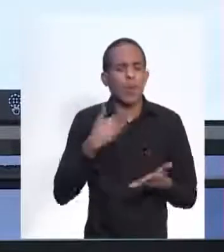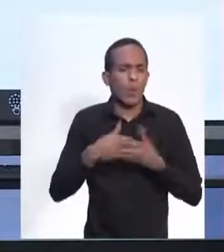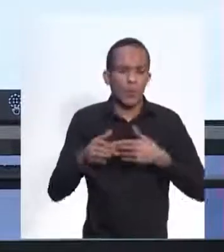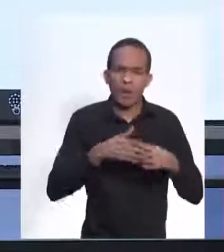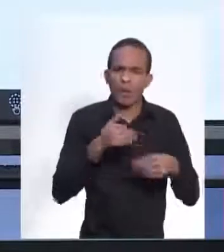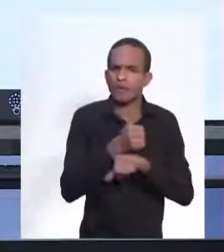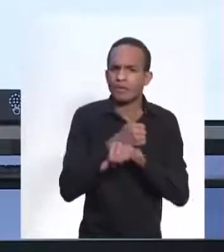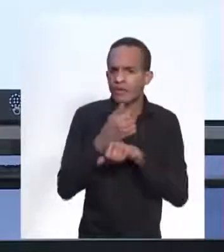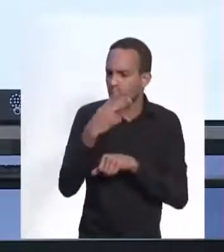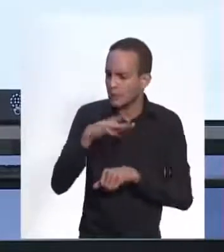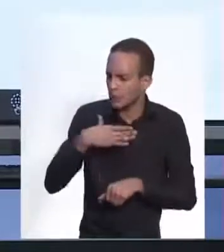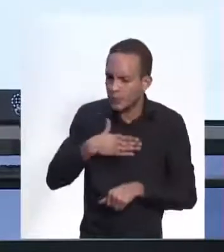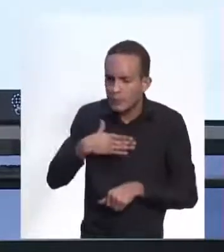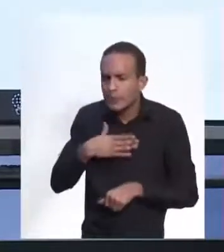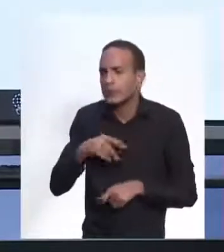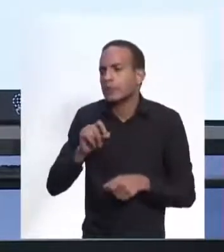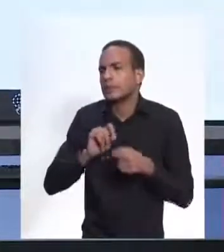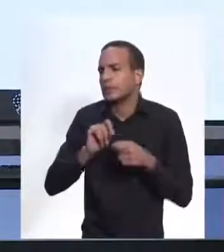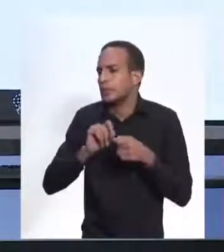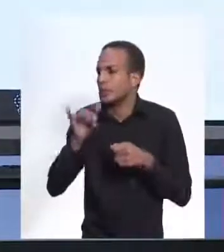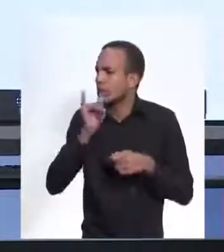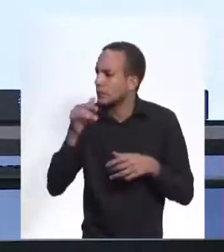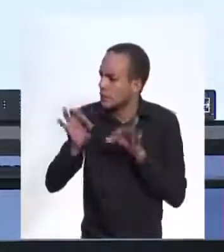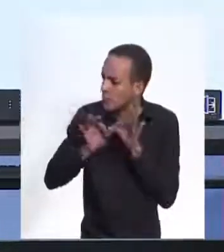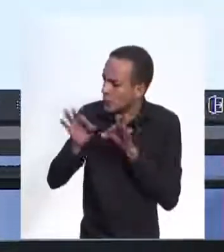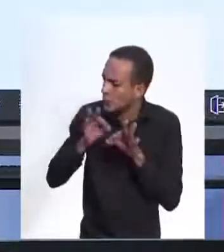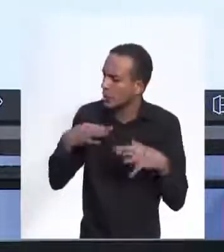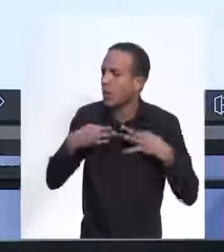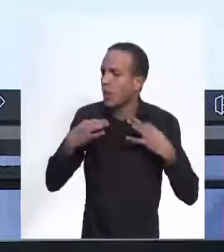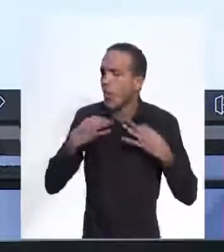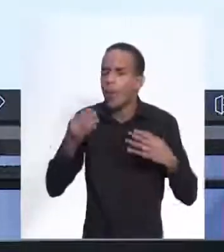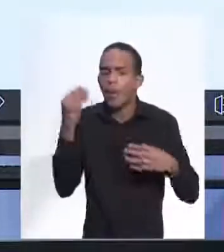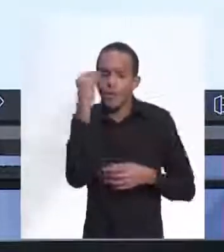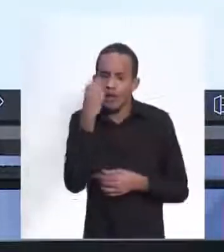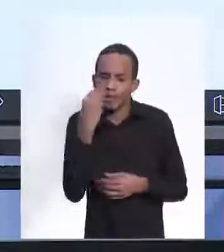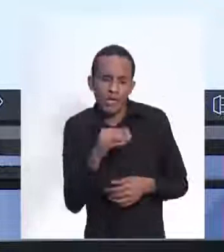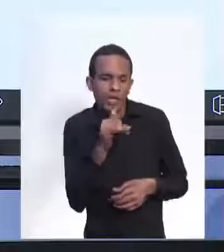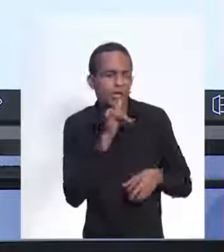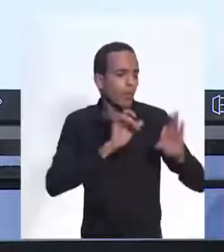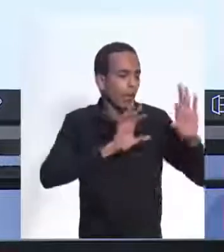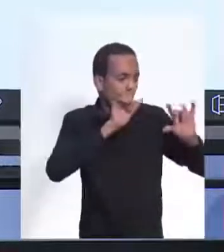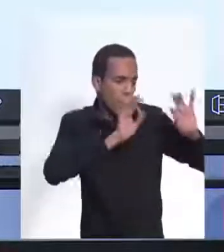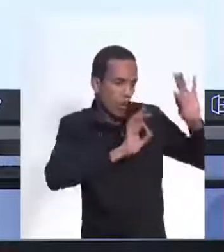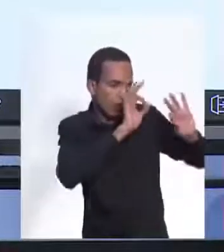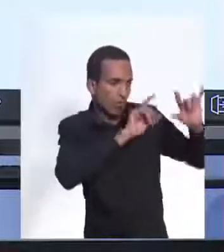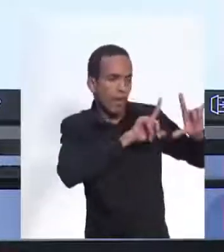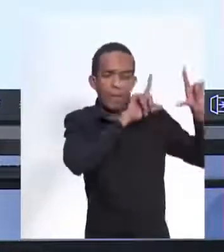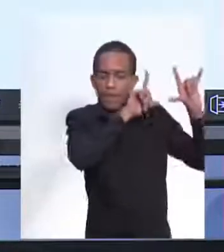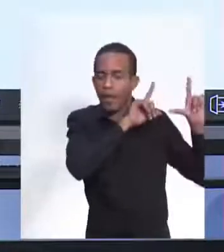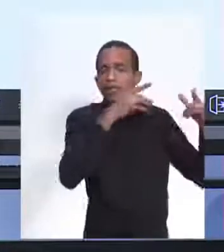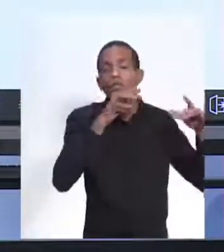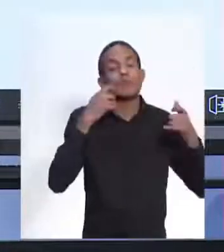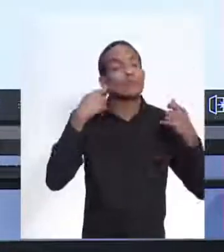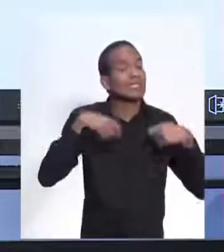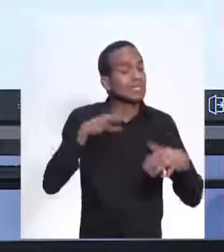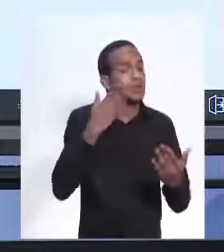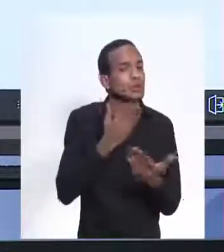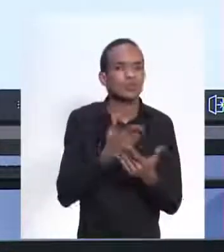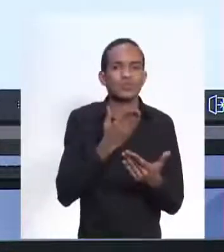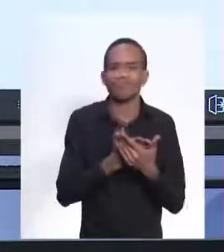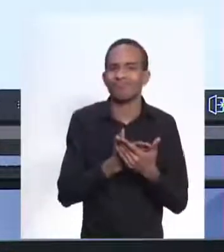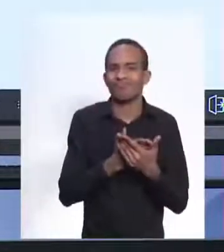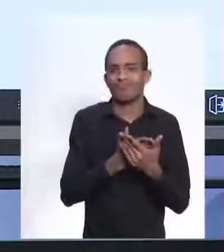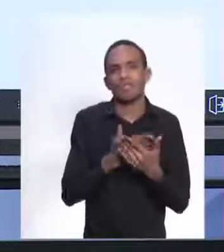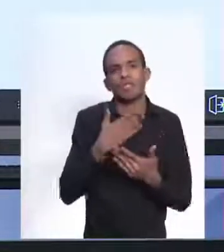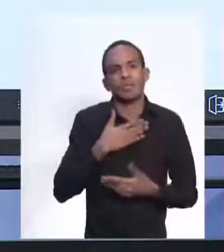que você gostou de fazer, gostei mais de figurinista, gostei mais de maquiagem, gostei mais de cenário, tudo exige estudo.